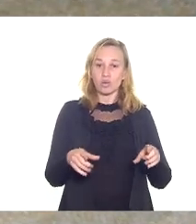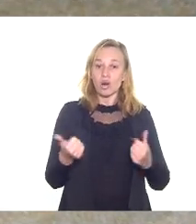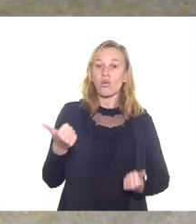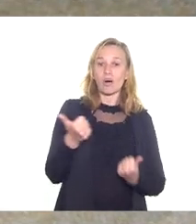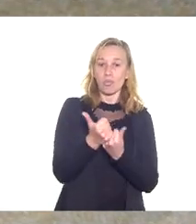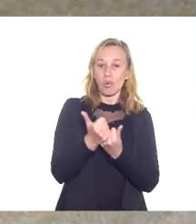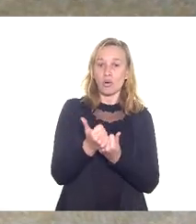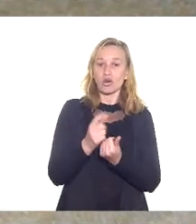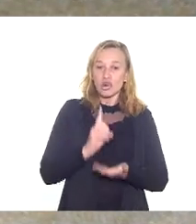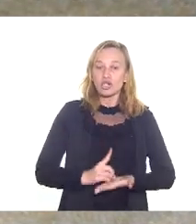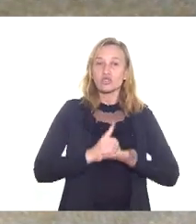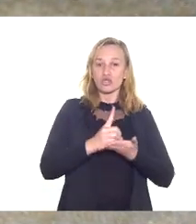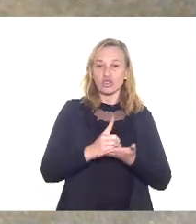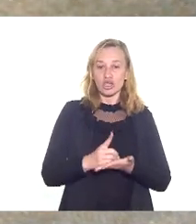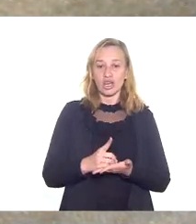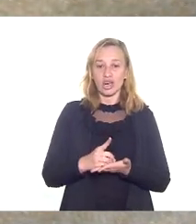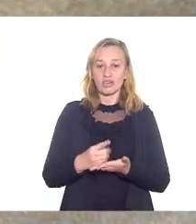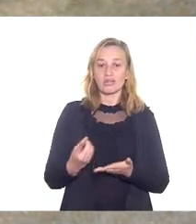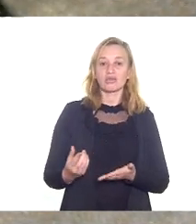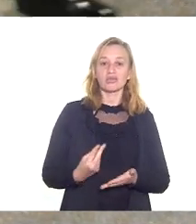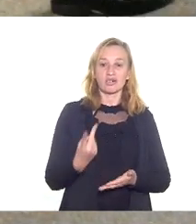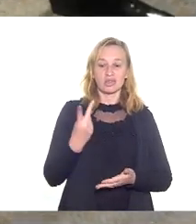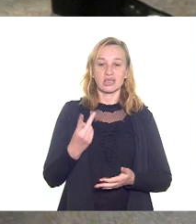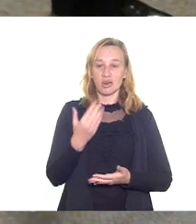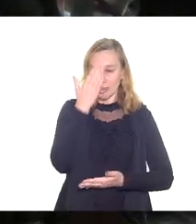o direito à migração. Muito obrigado.